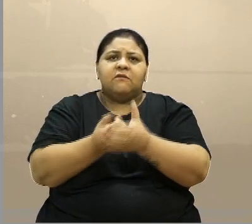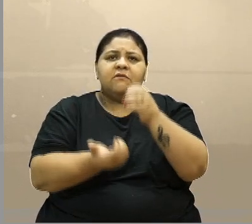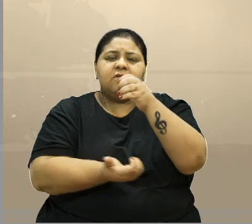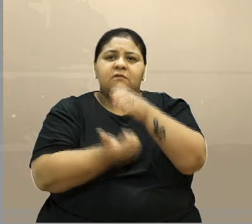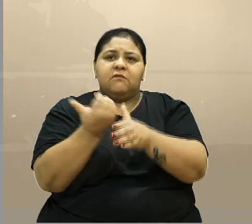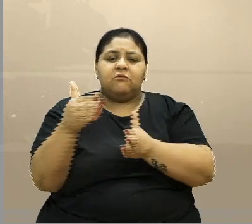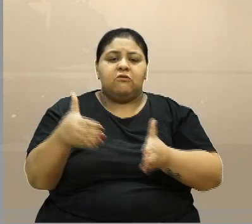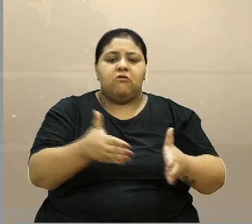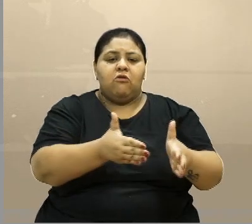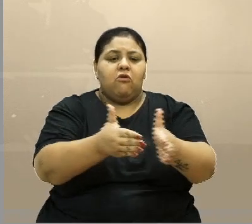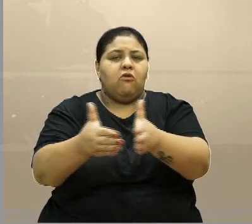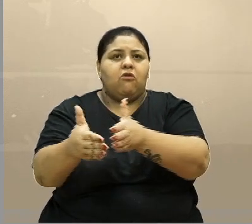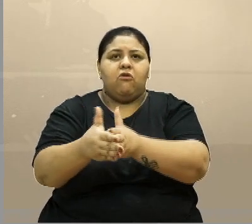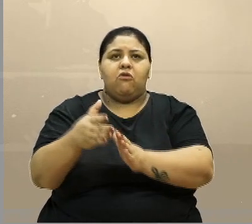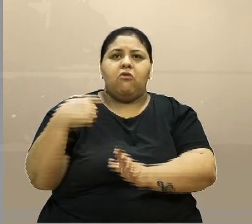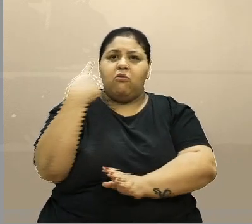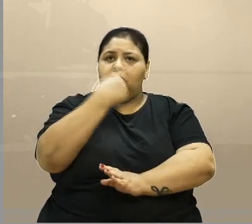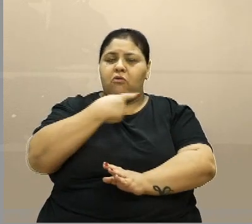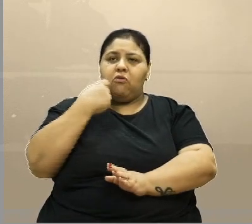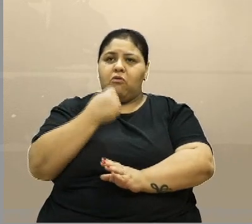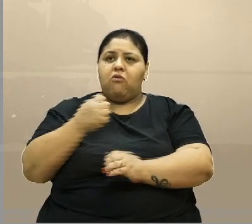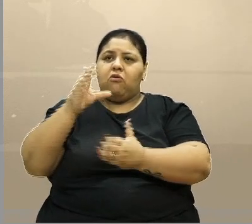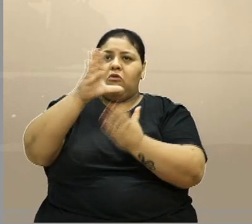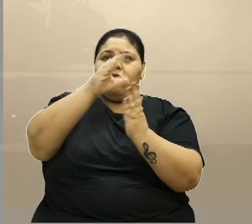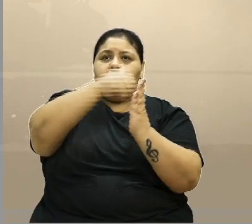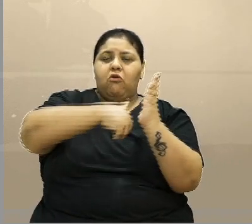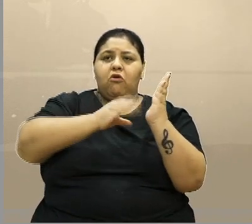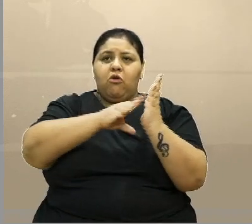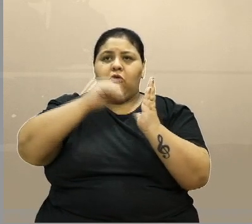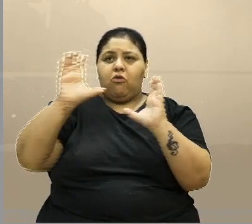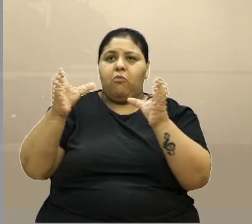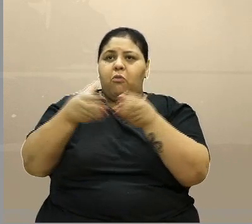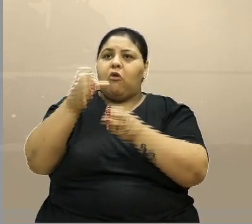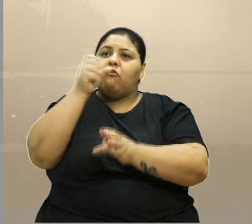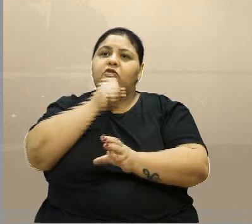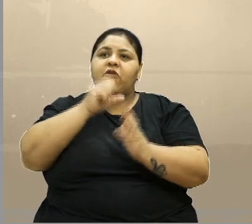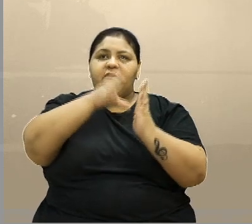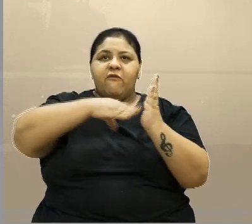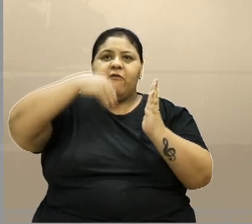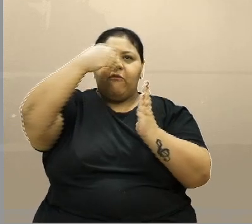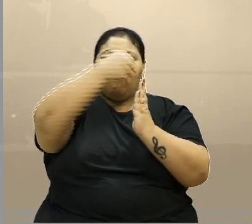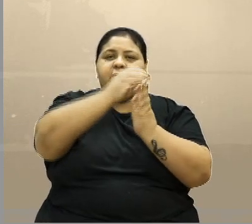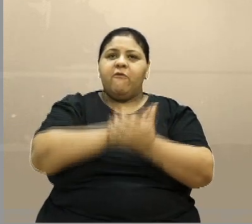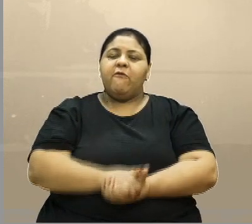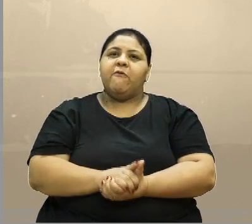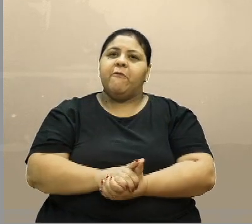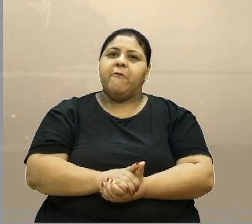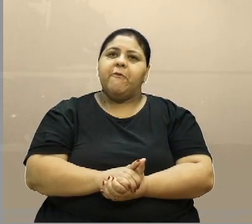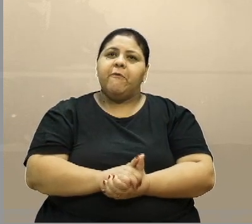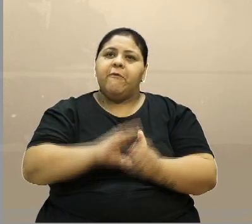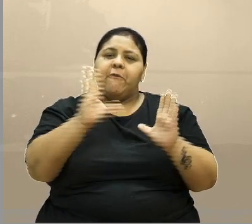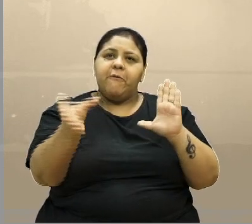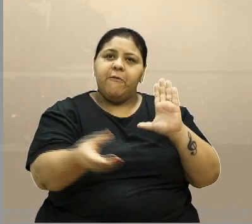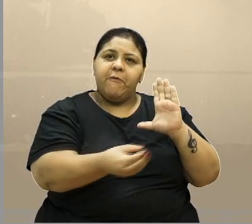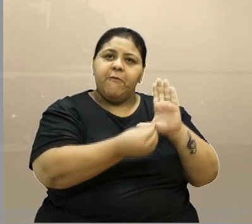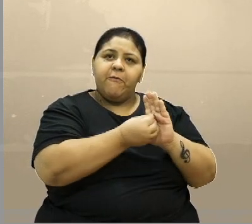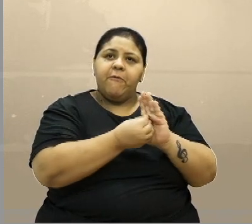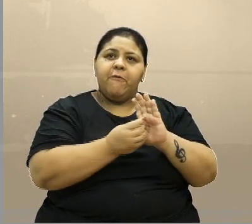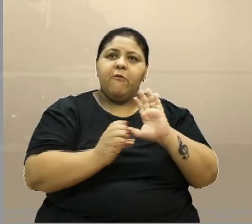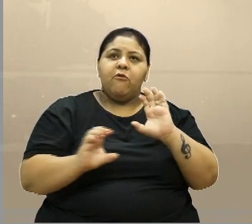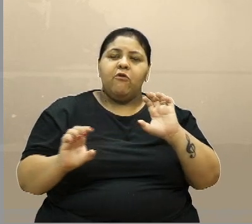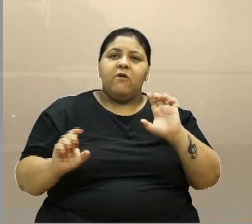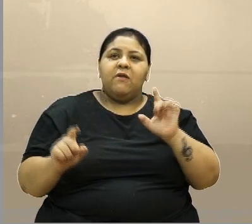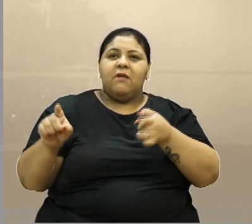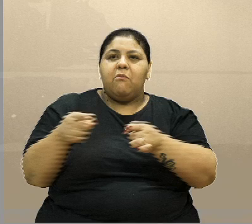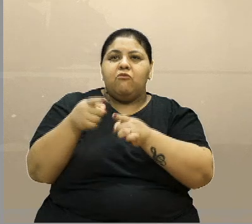Caminhos de Caravaggio, a inclusão do Bloco da Velha no calendário de eventos, a inclusão do Festival de Blues com a vereadora Tati no